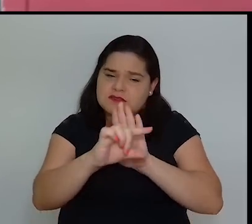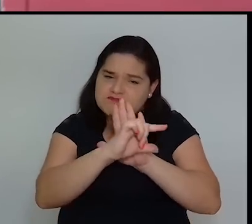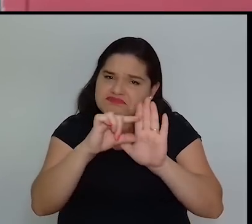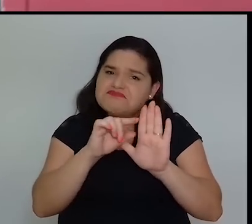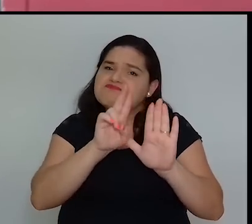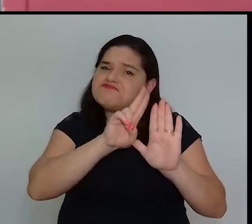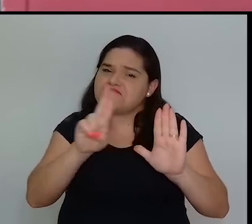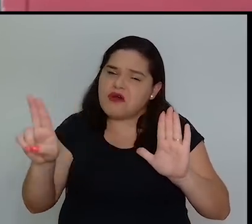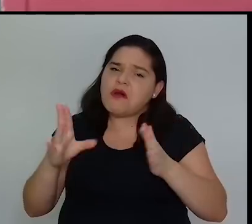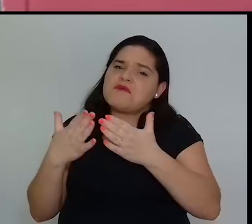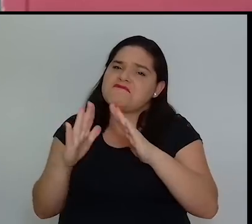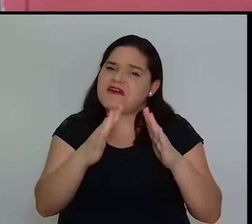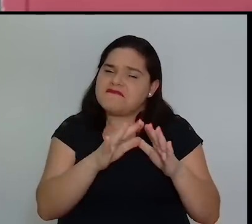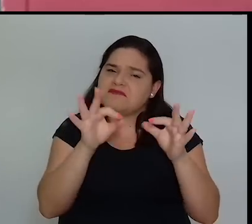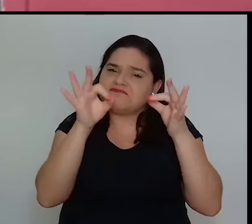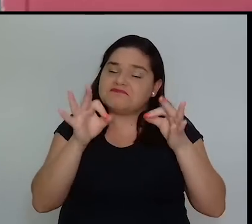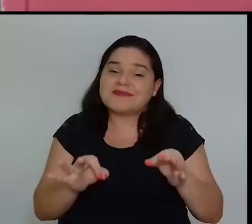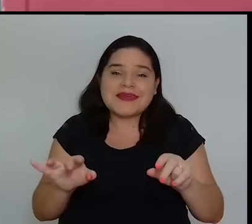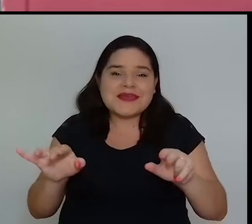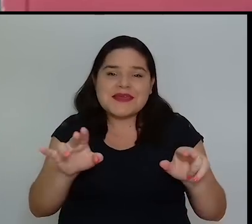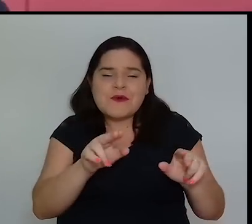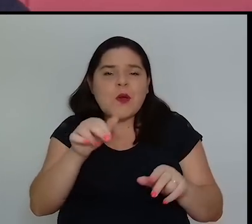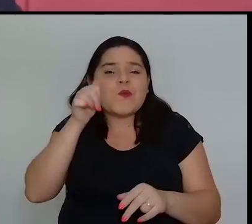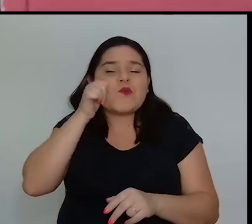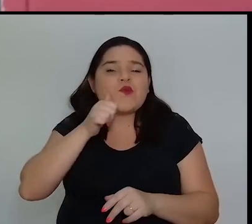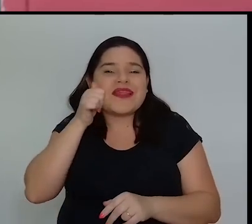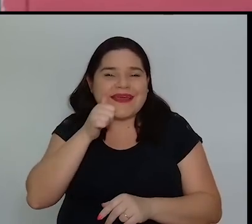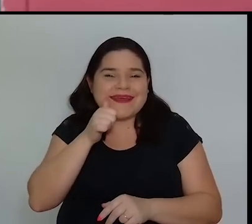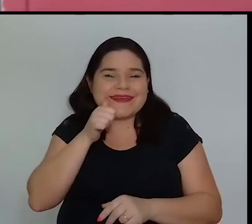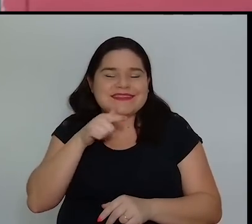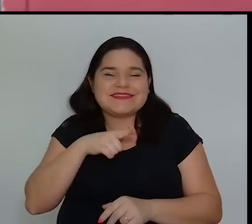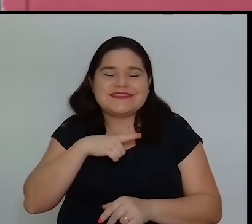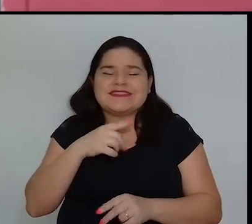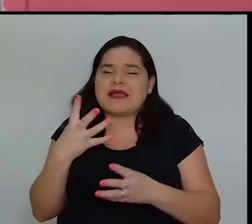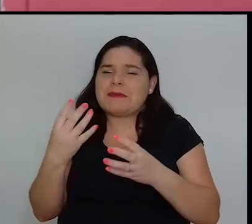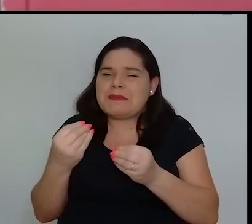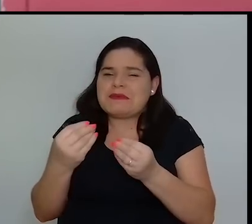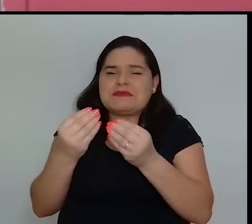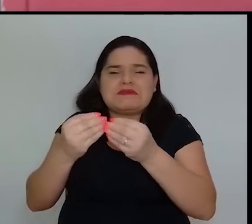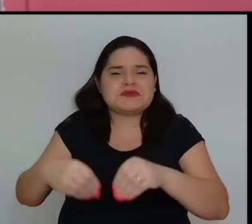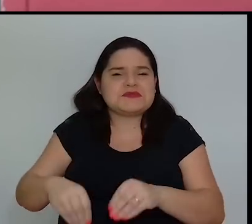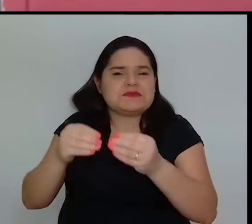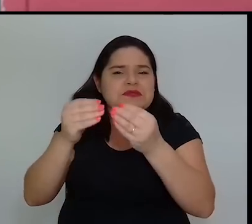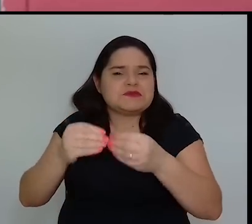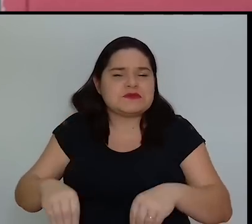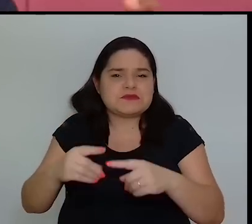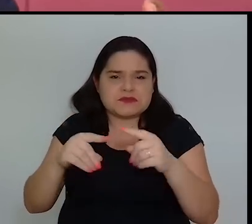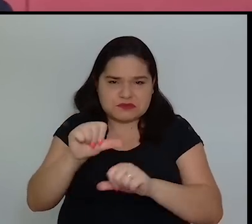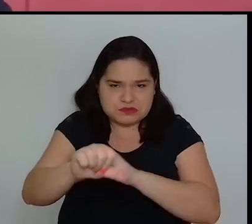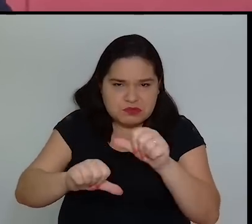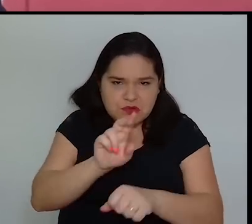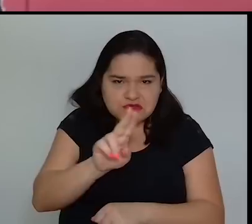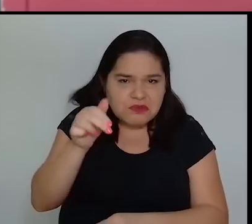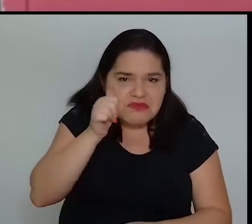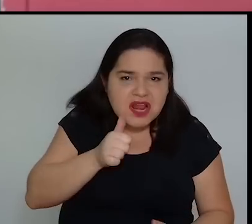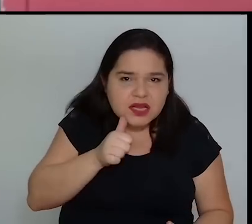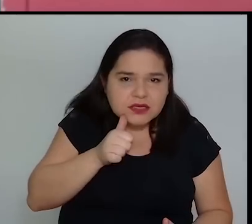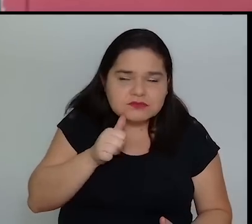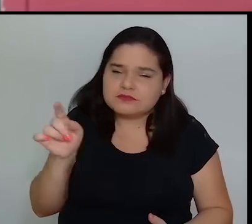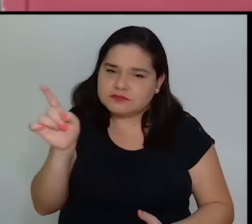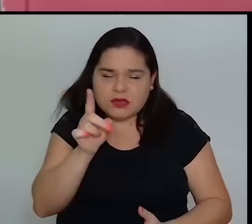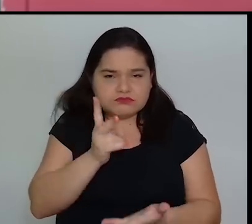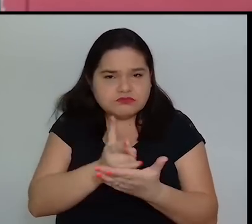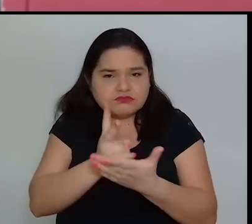trocado para poder substituir assim como minha mulher tinha muitas desvantagens sempre teve muita desvantagem mas não se trocou o nome de mulher e passou por uma outra